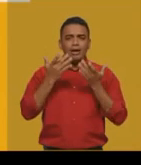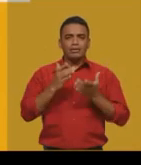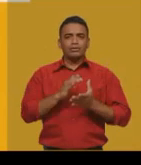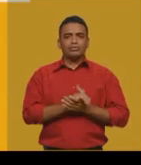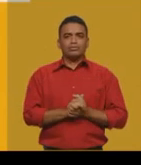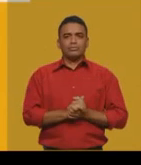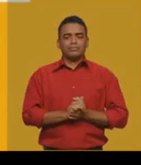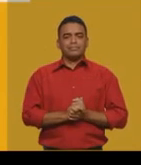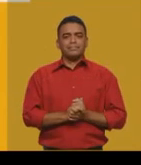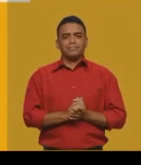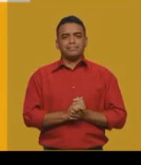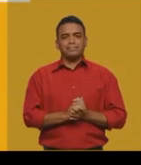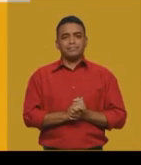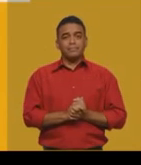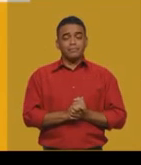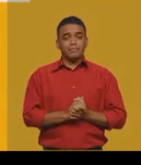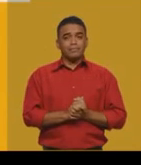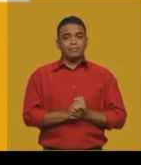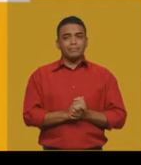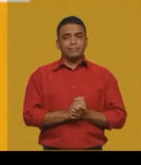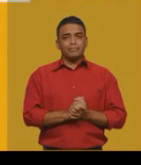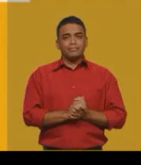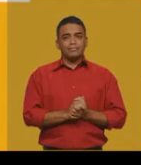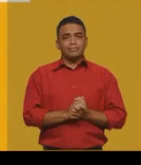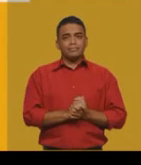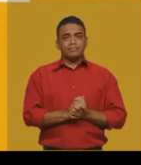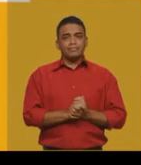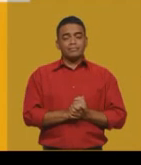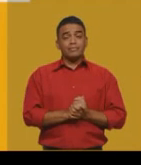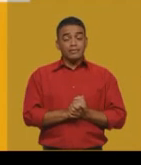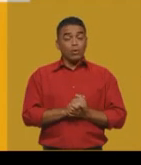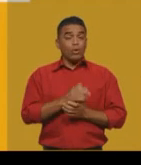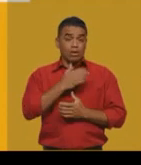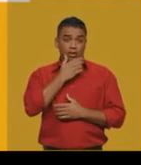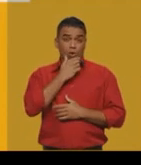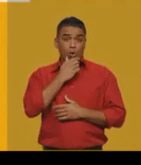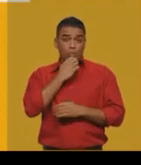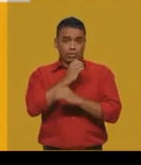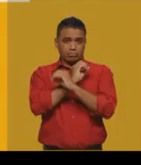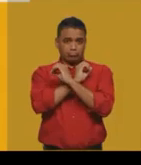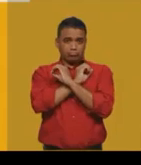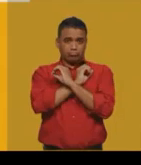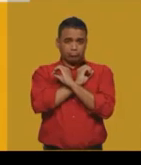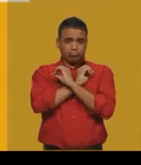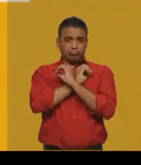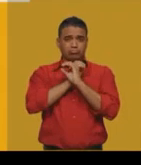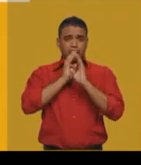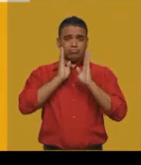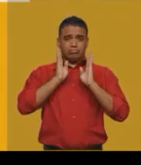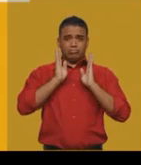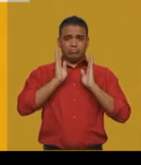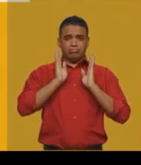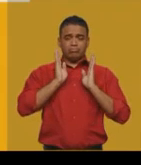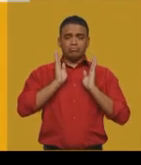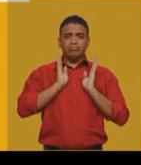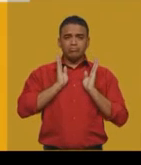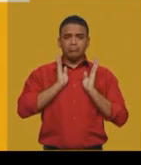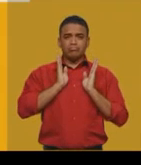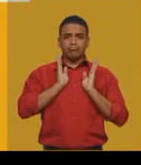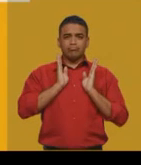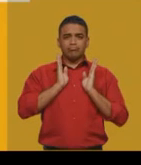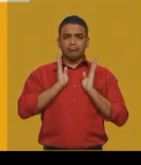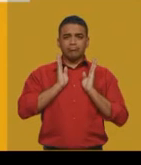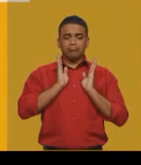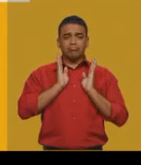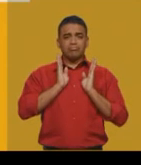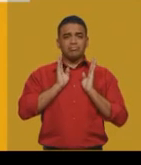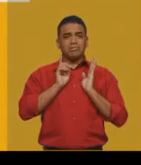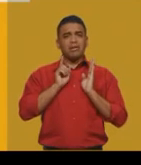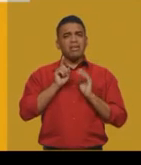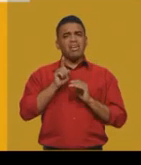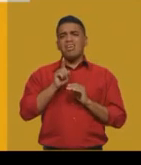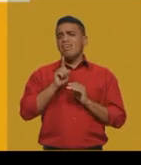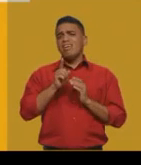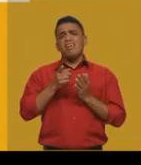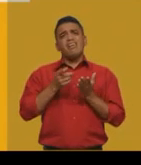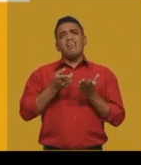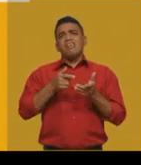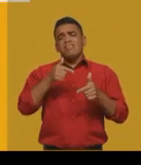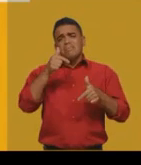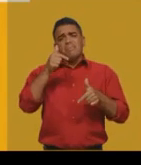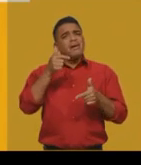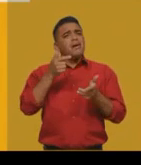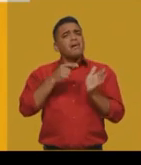the world, but Shakespeare's personal life is shrouded in mystery. Seus trabalhos